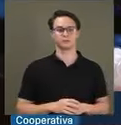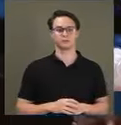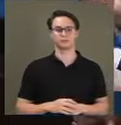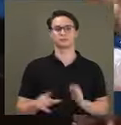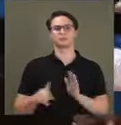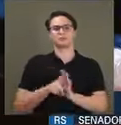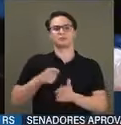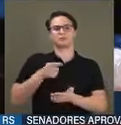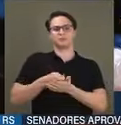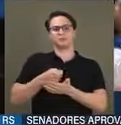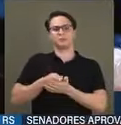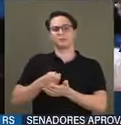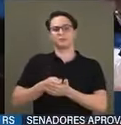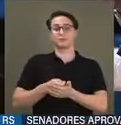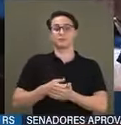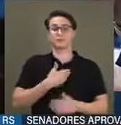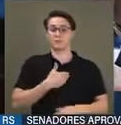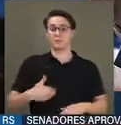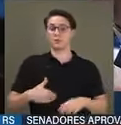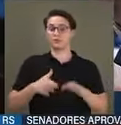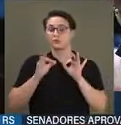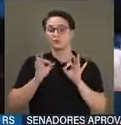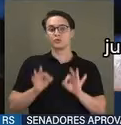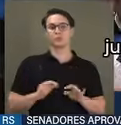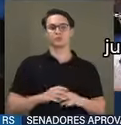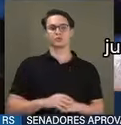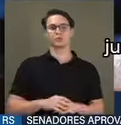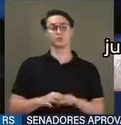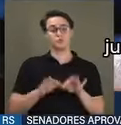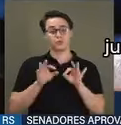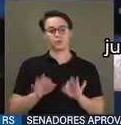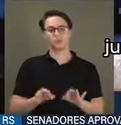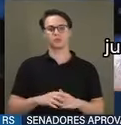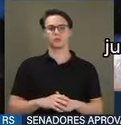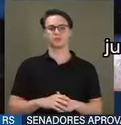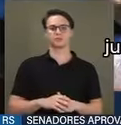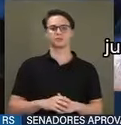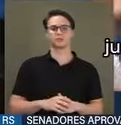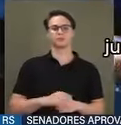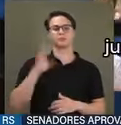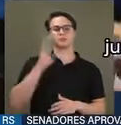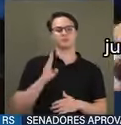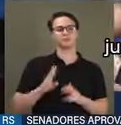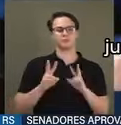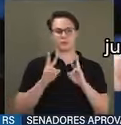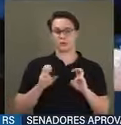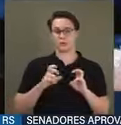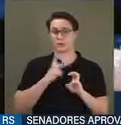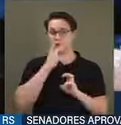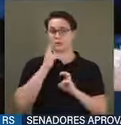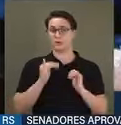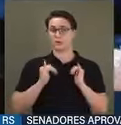dessa cobrança pública justa, justa dos brasileiros com relação à